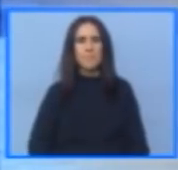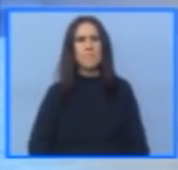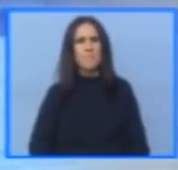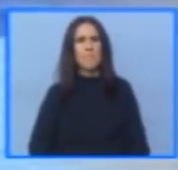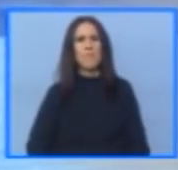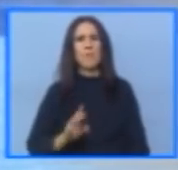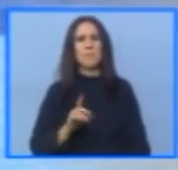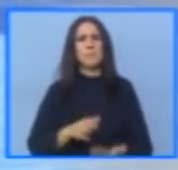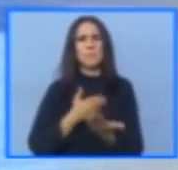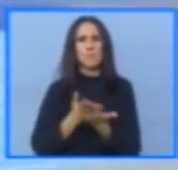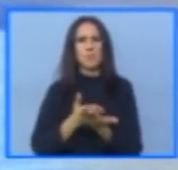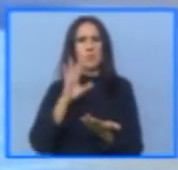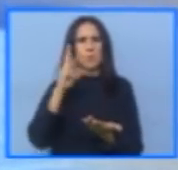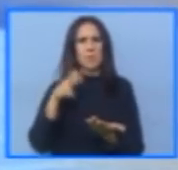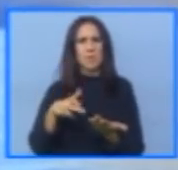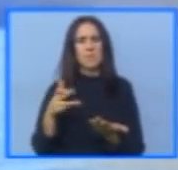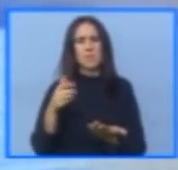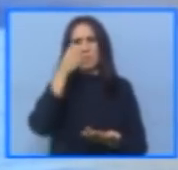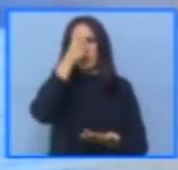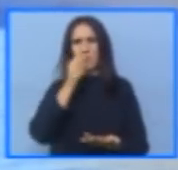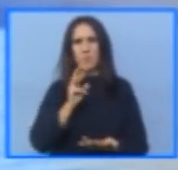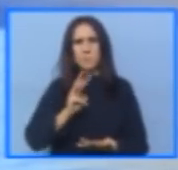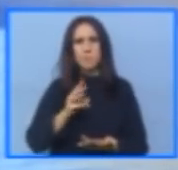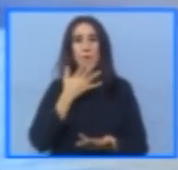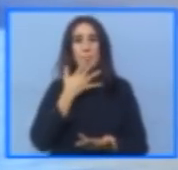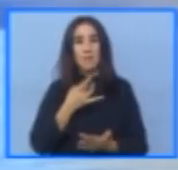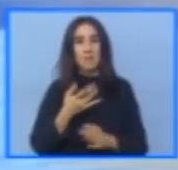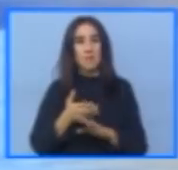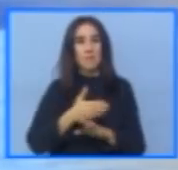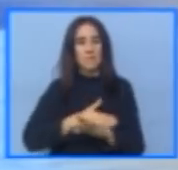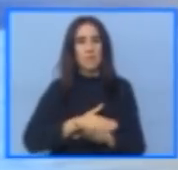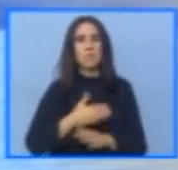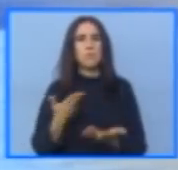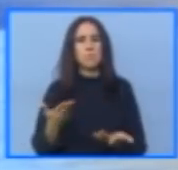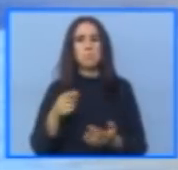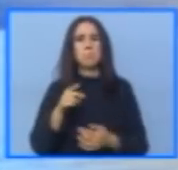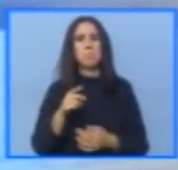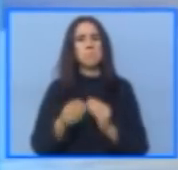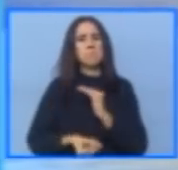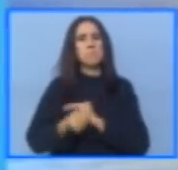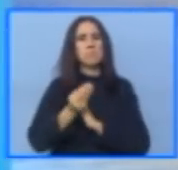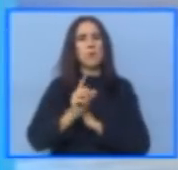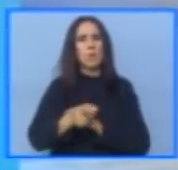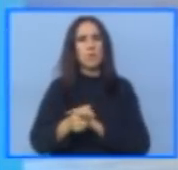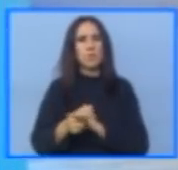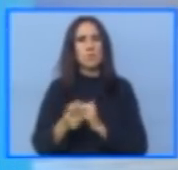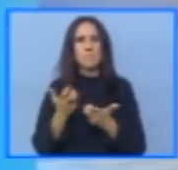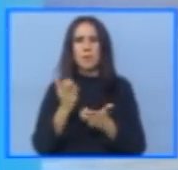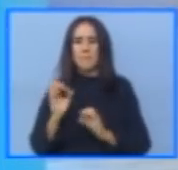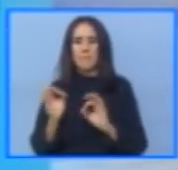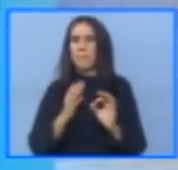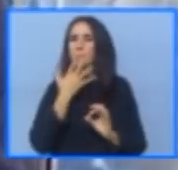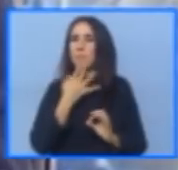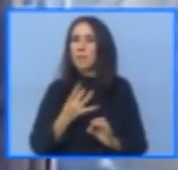Propostas que acontecem no âmbito deste terceiro domingo do Advento, que particularidade tem ou que marca este no itinerário de preparação para o Natal? É